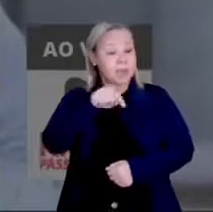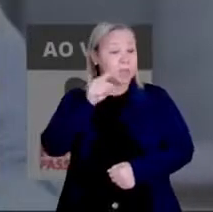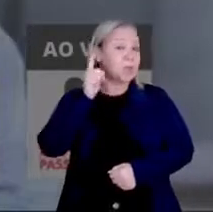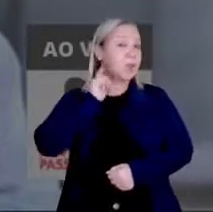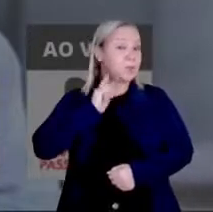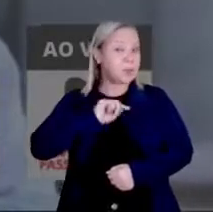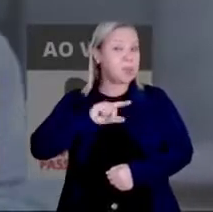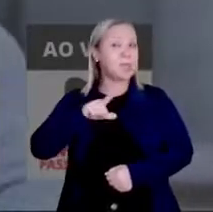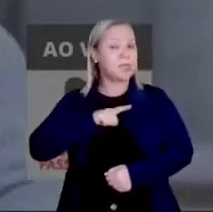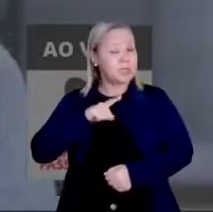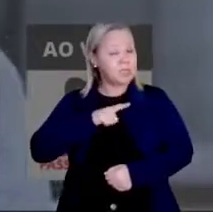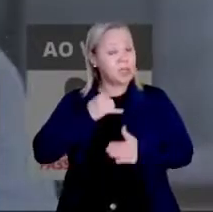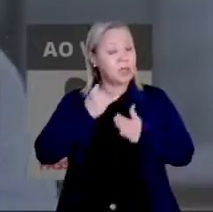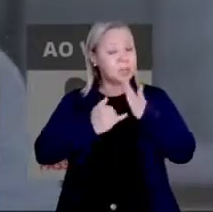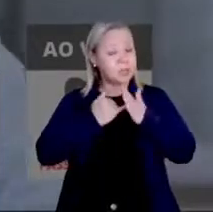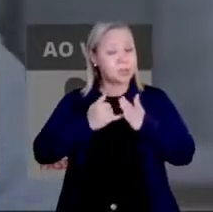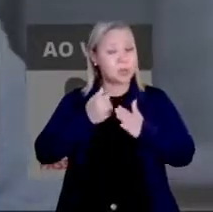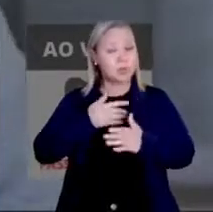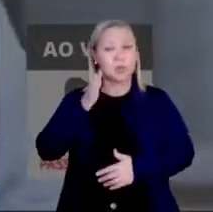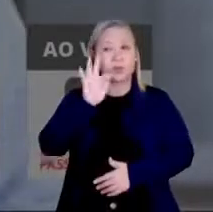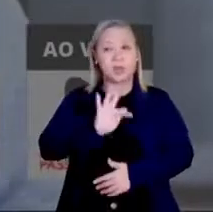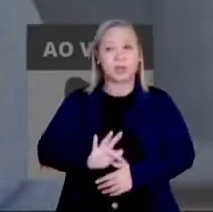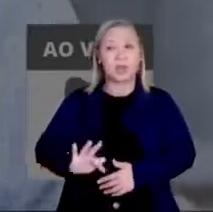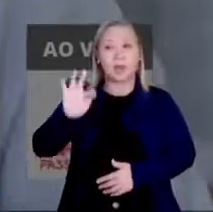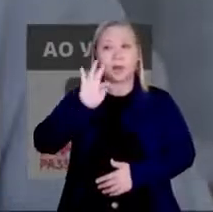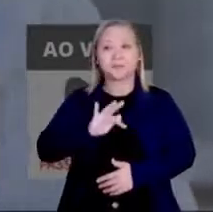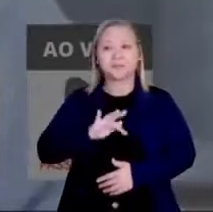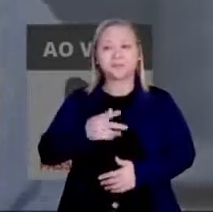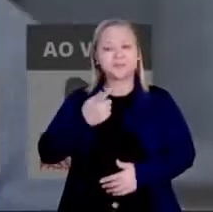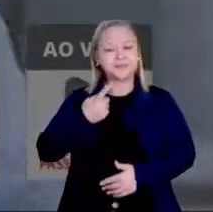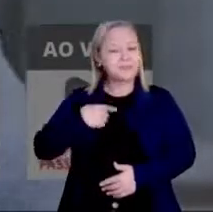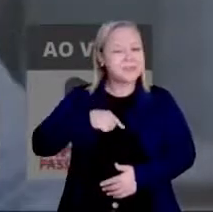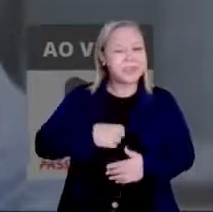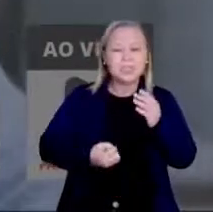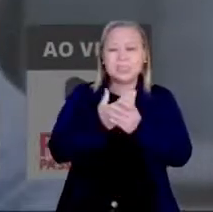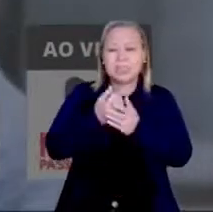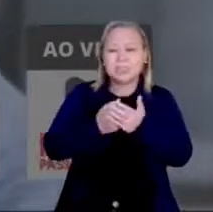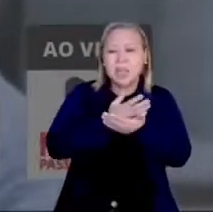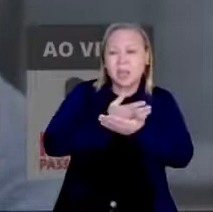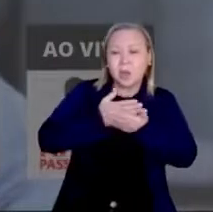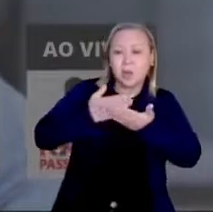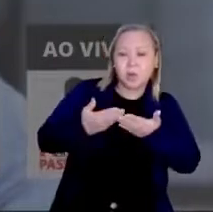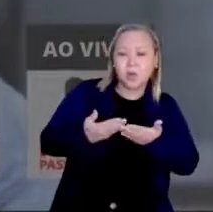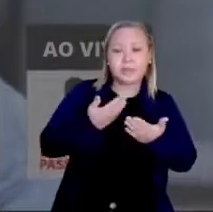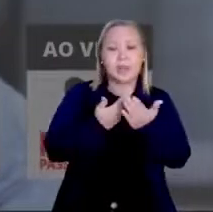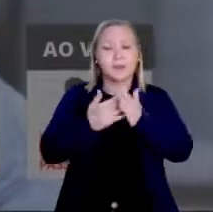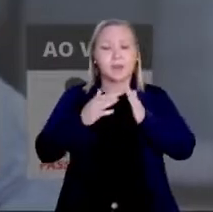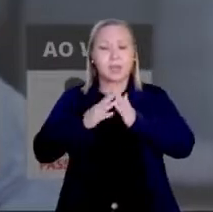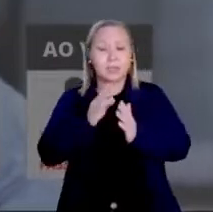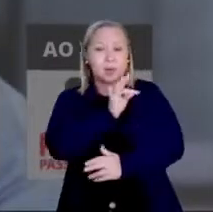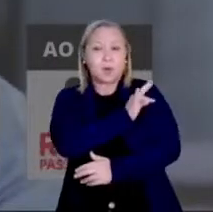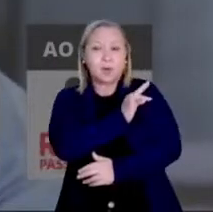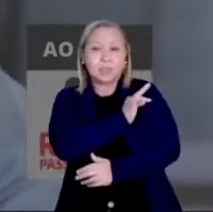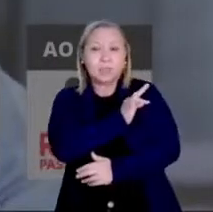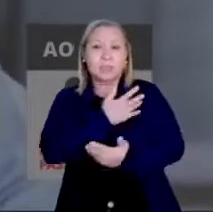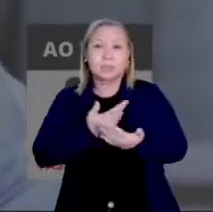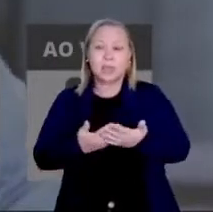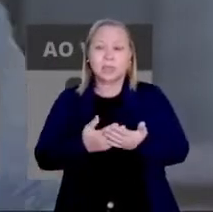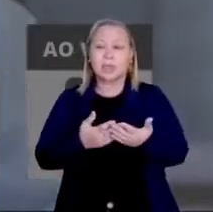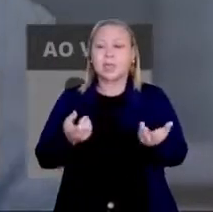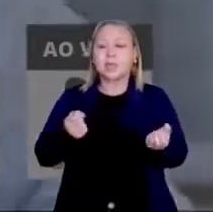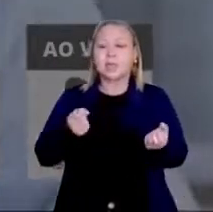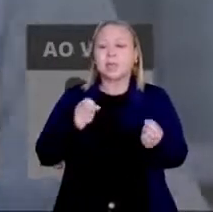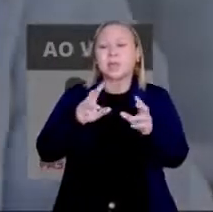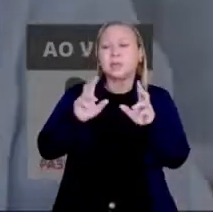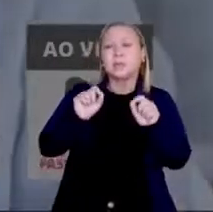que eu fico com pena, eu fiz uma reunião na semana passada com vários ex-ministros da educação, com ex-ministro da